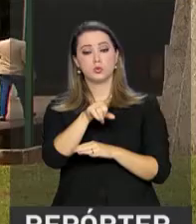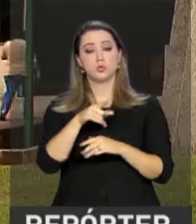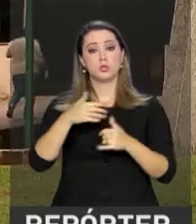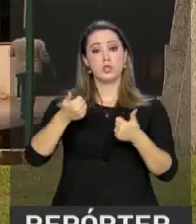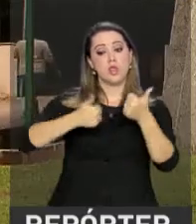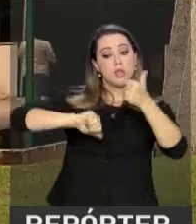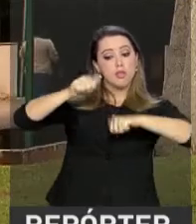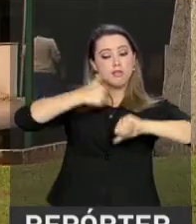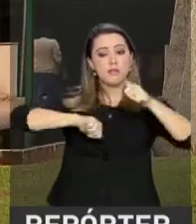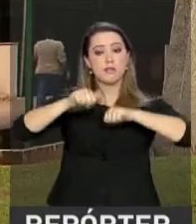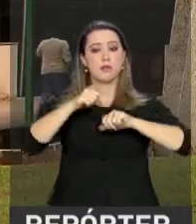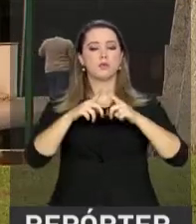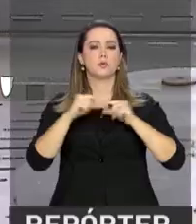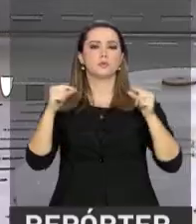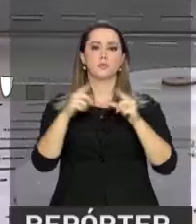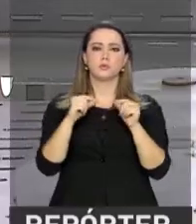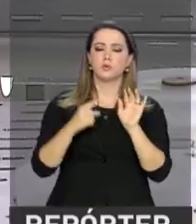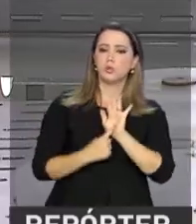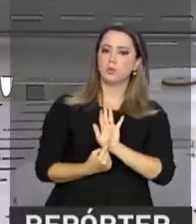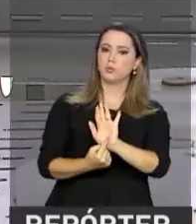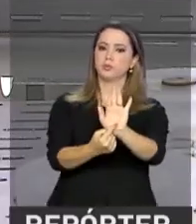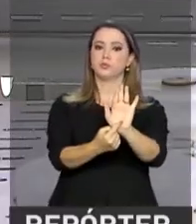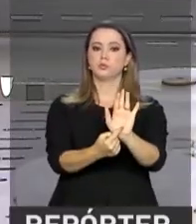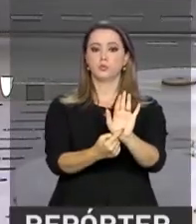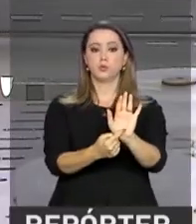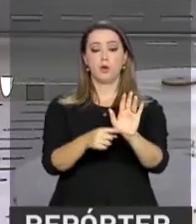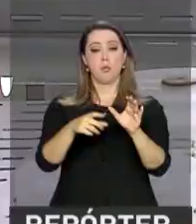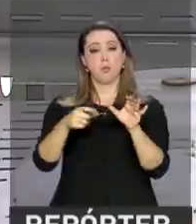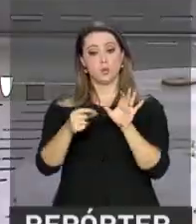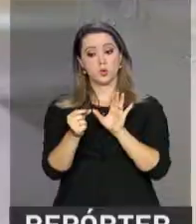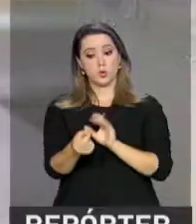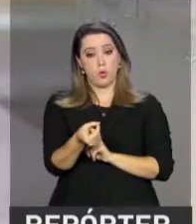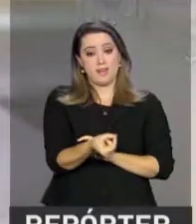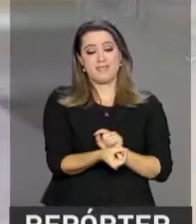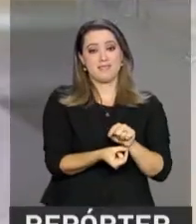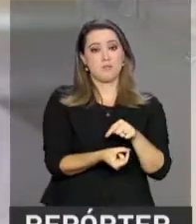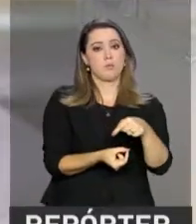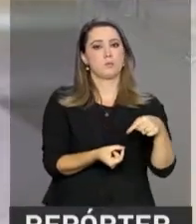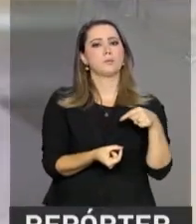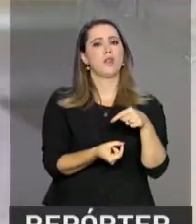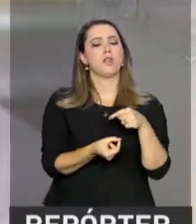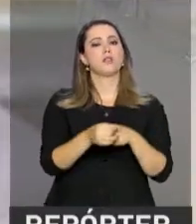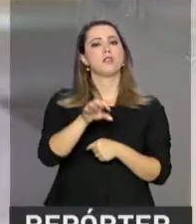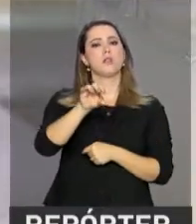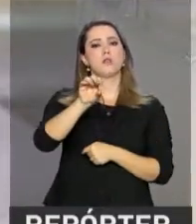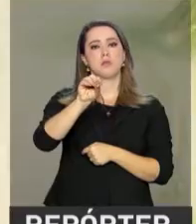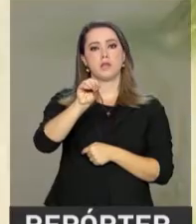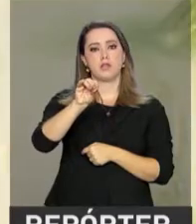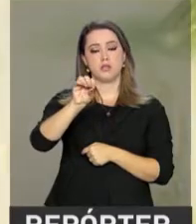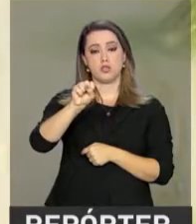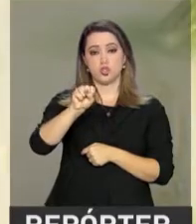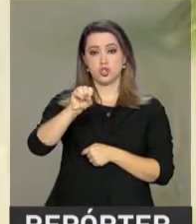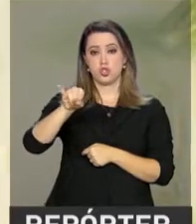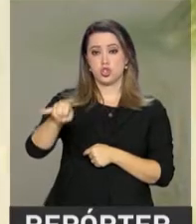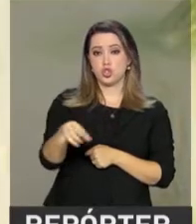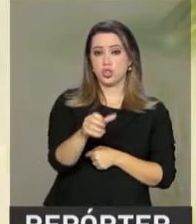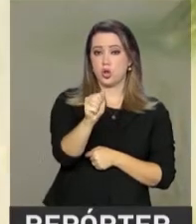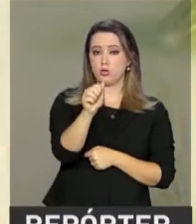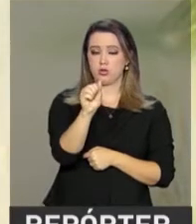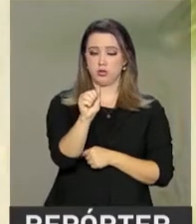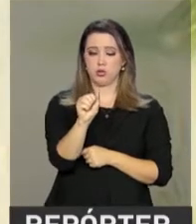em brasília mostrou que sementes de soja geneticamente modificadas podem produzir uma proteína